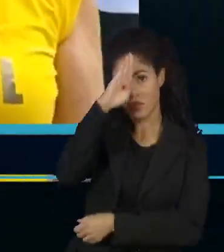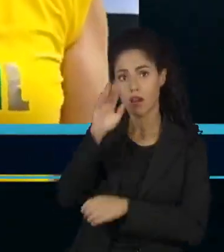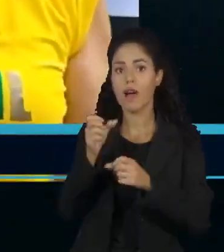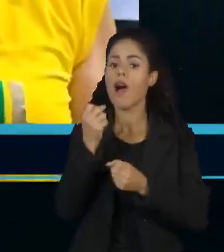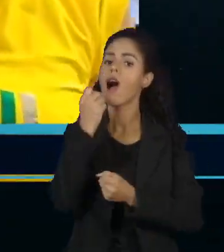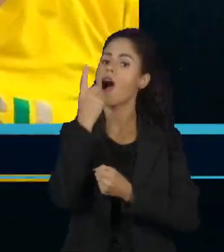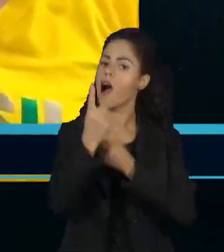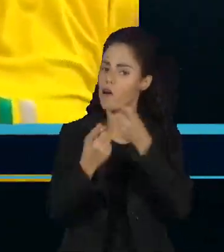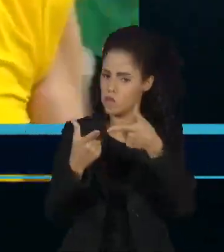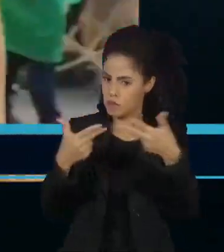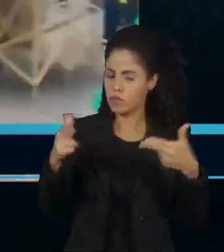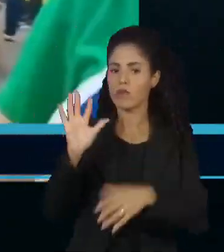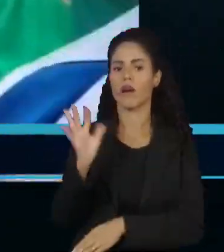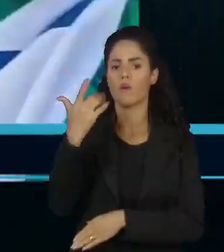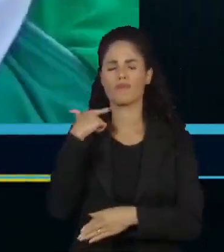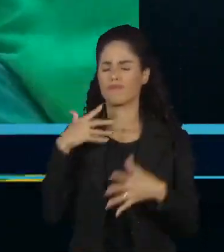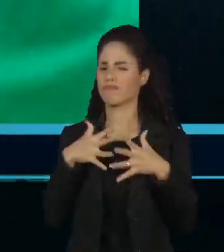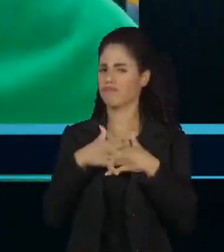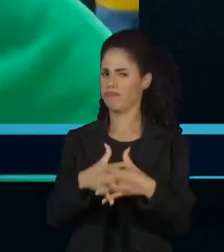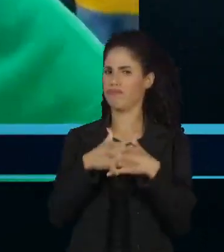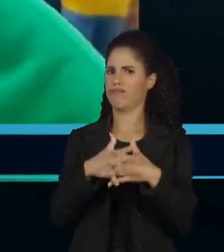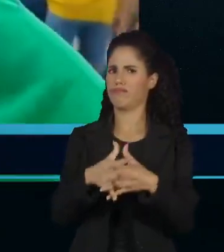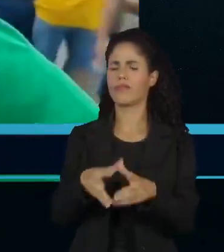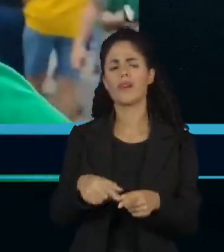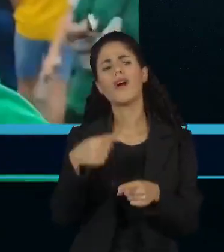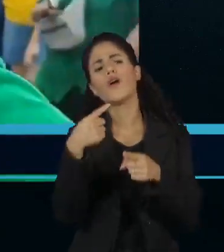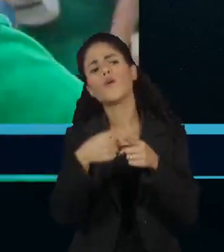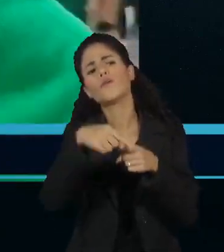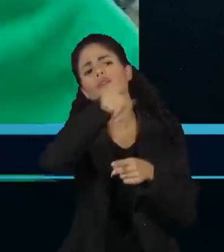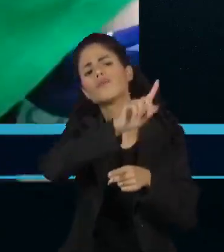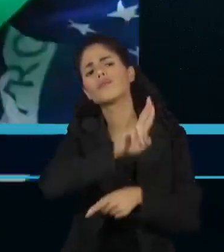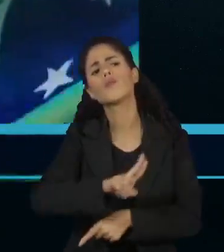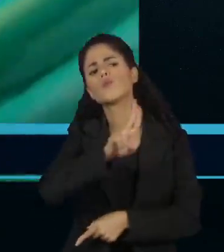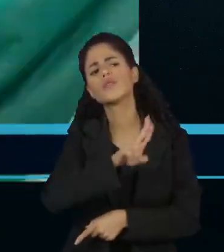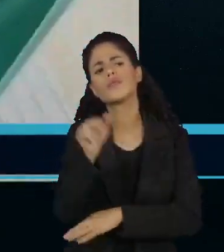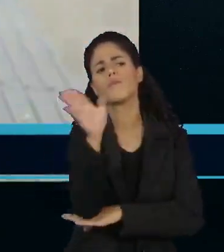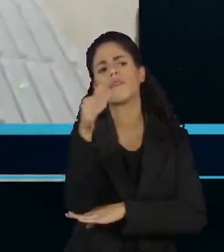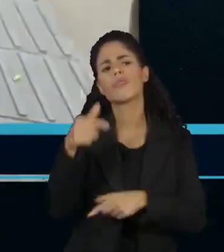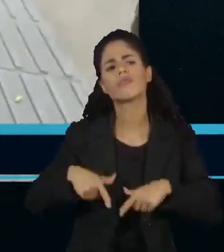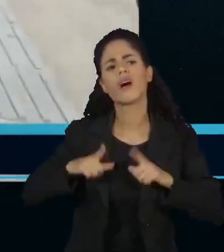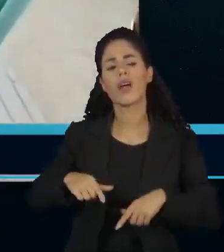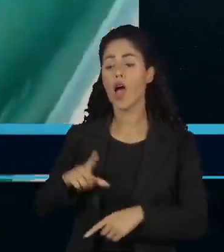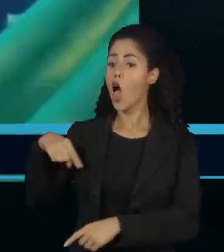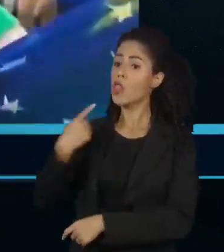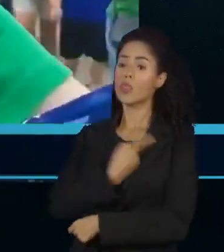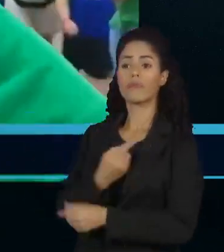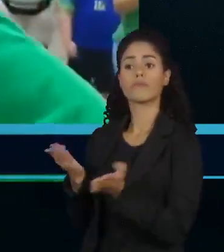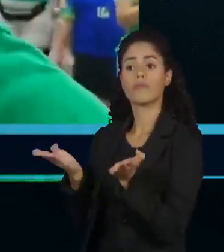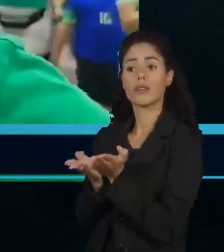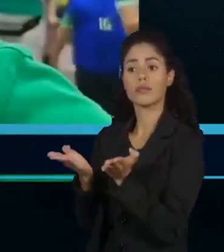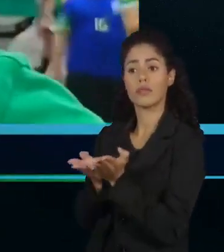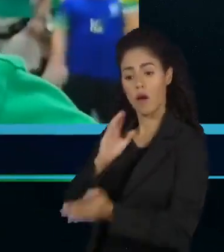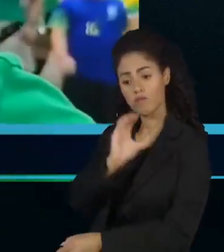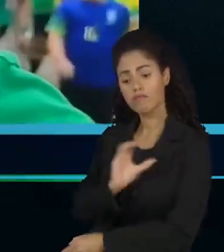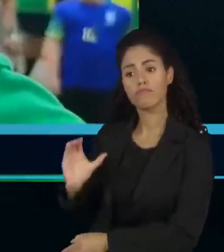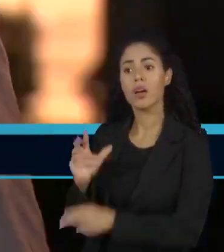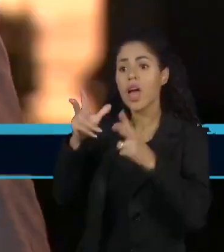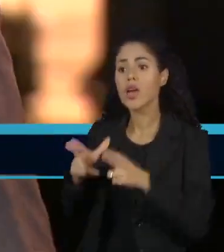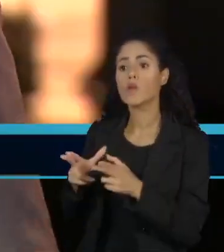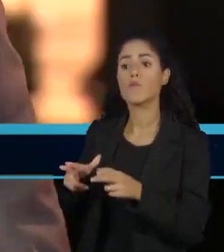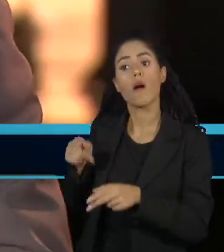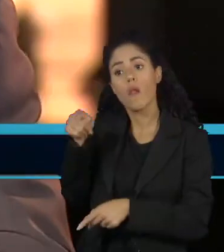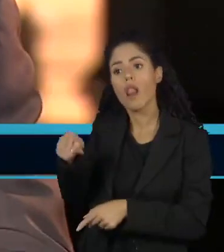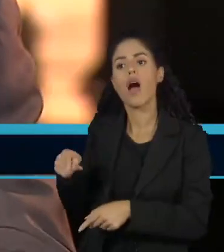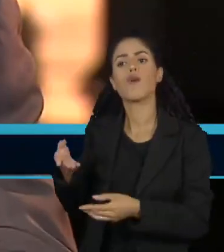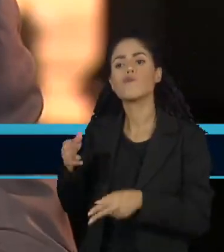algumas justificativas foram confusas. Por que é que vocês estão com a bandeira de Israel? Porque somos cristãos, assim como Israel.